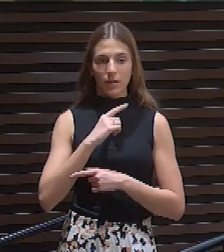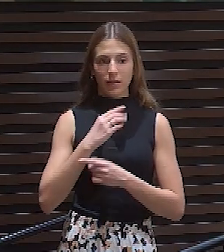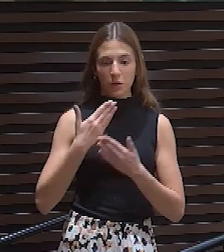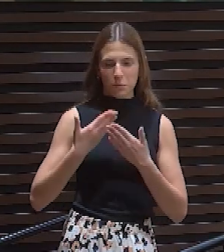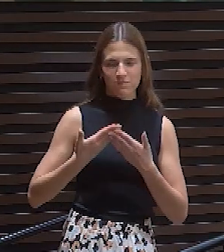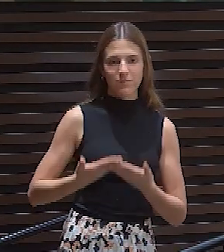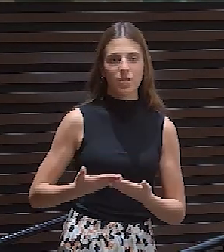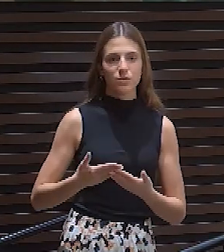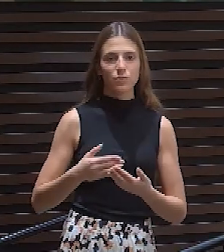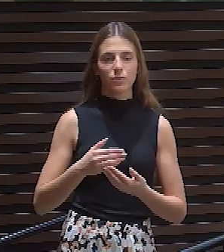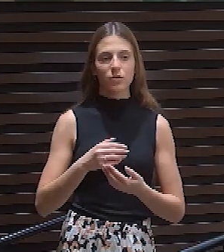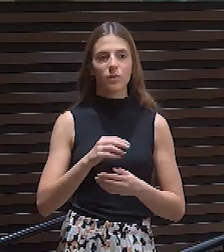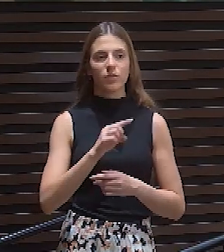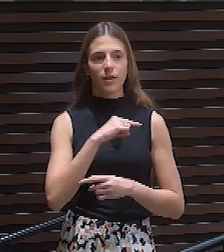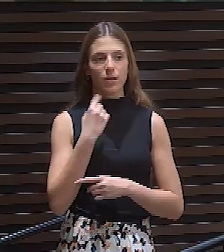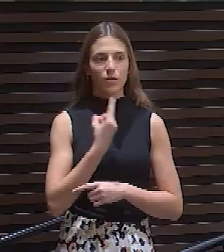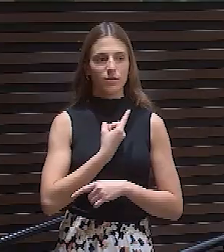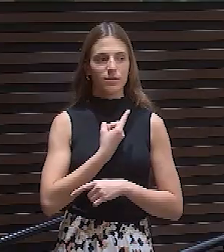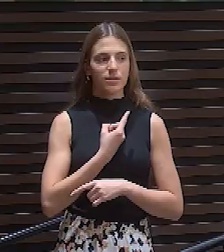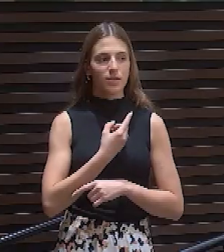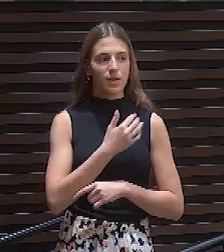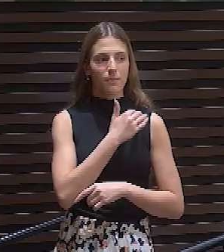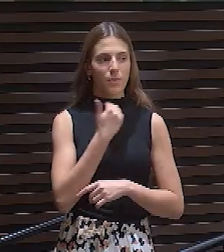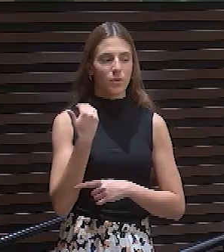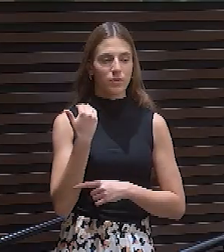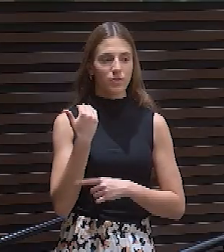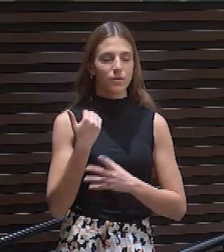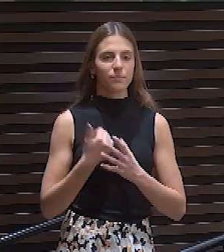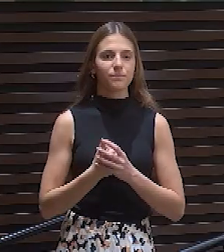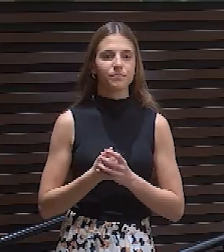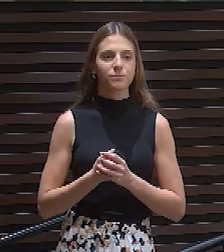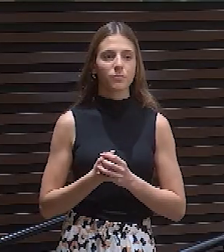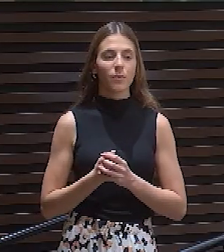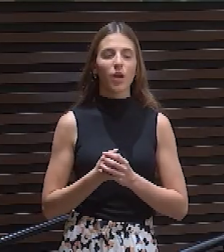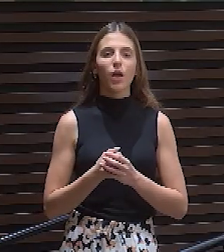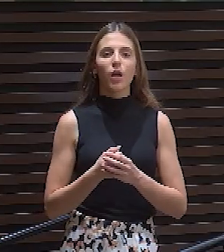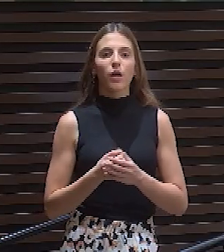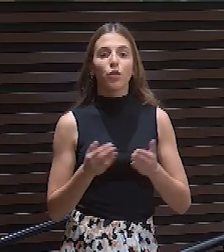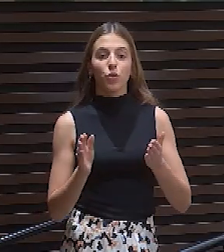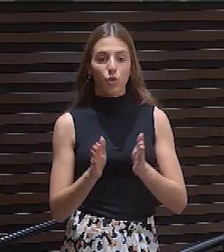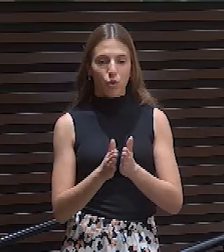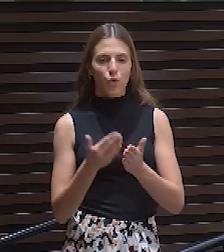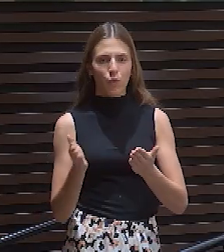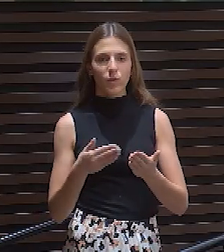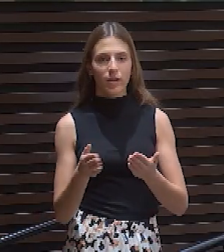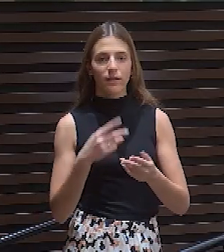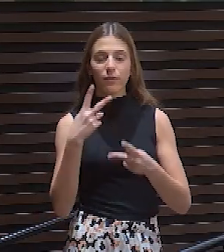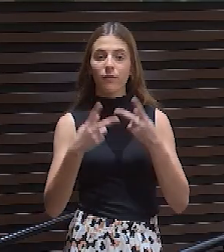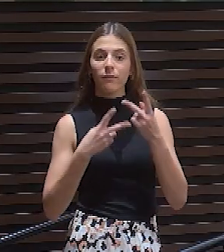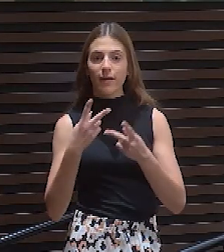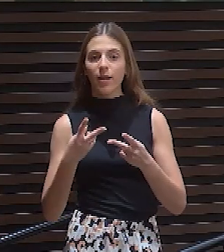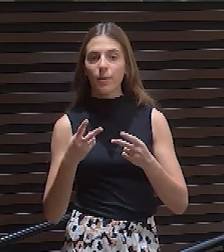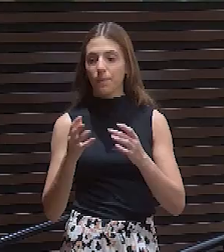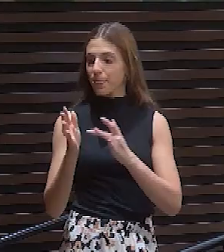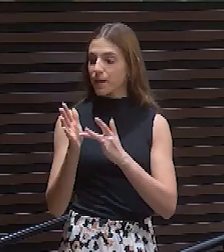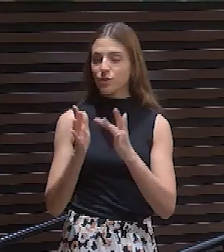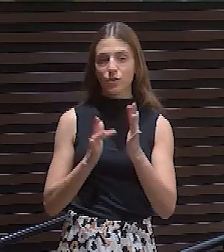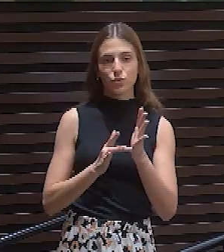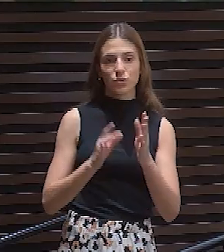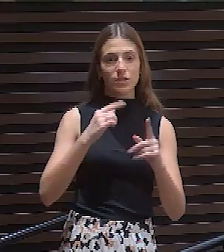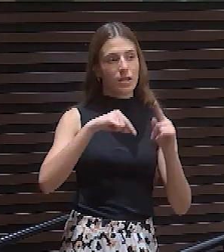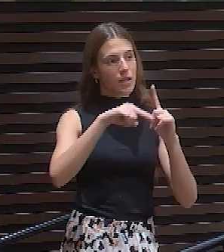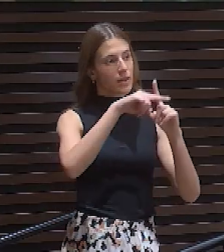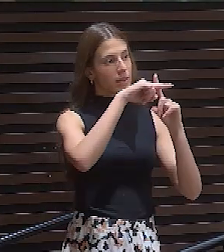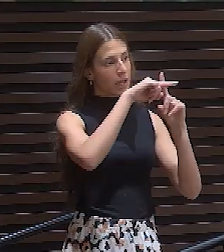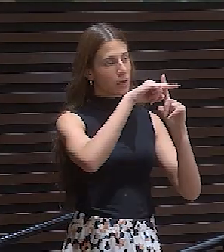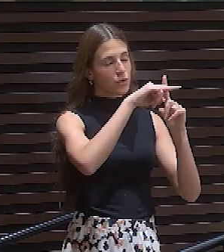John Stott, no livro dele, A Cruz de Cristo, ele diz: na cruz, Jesus foi tanto